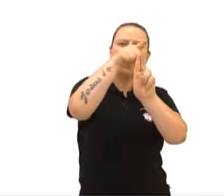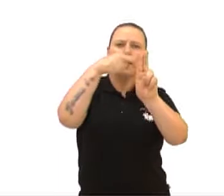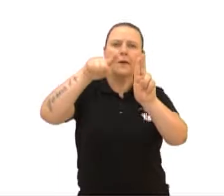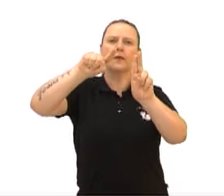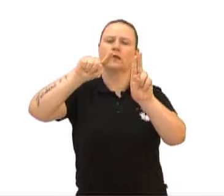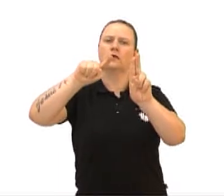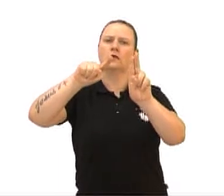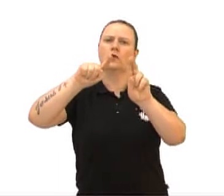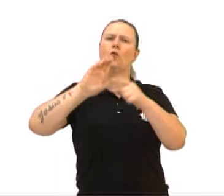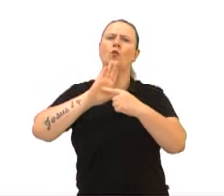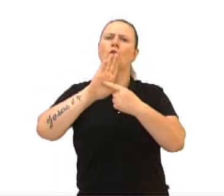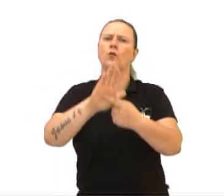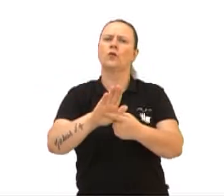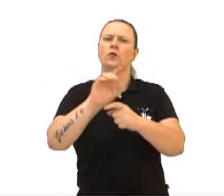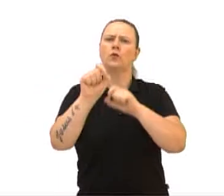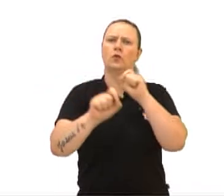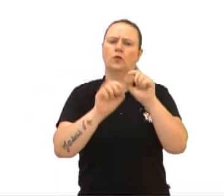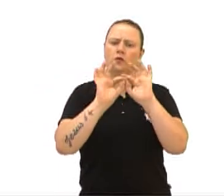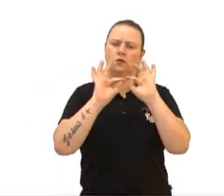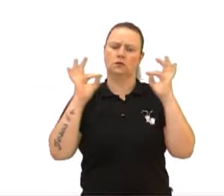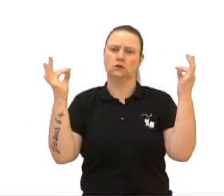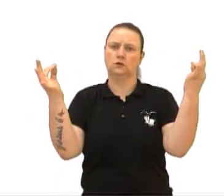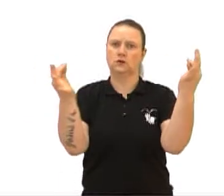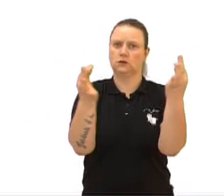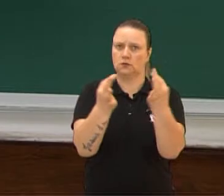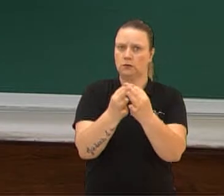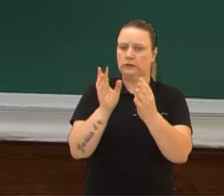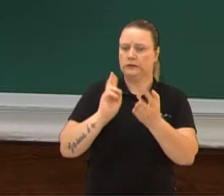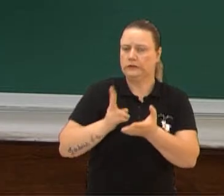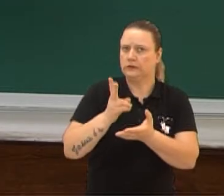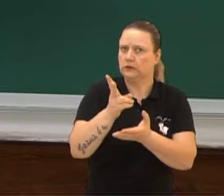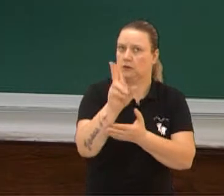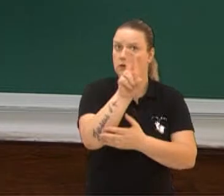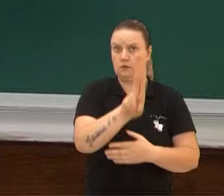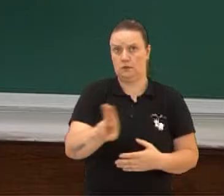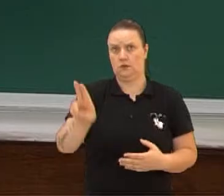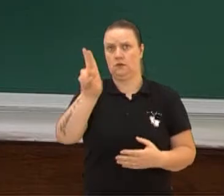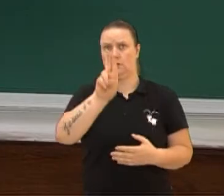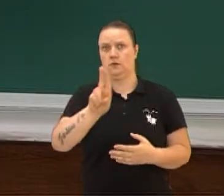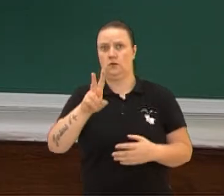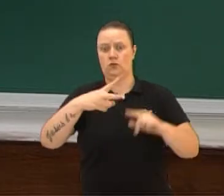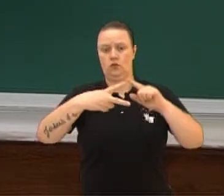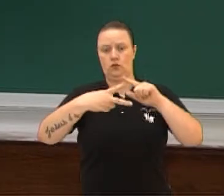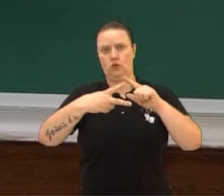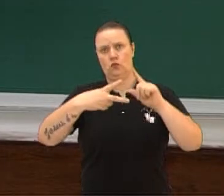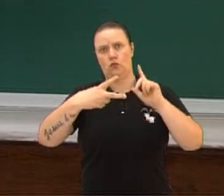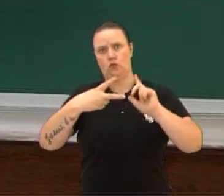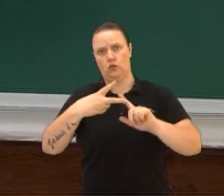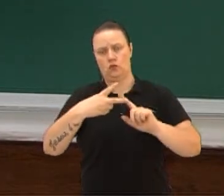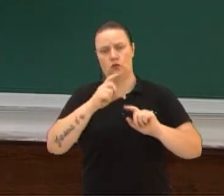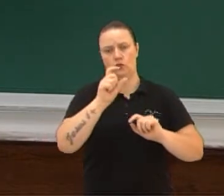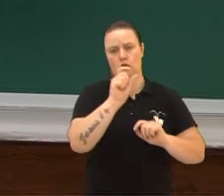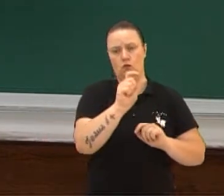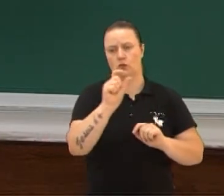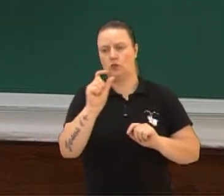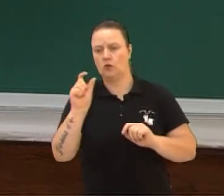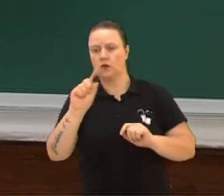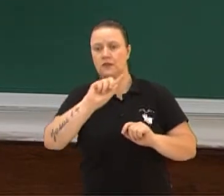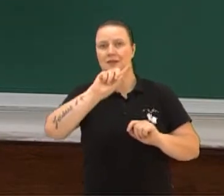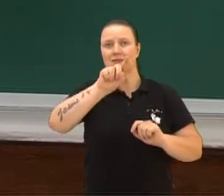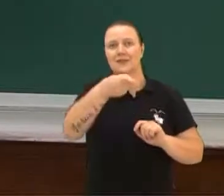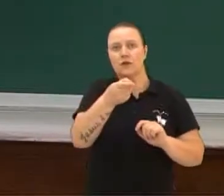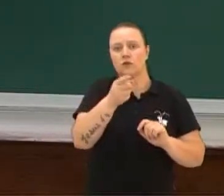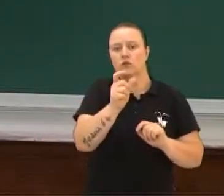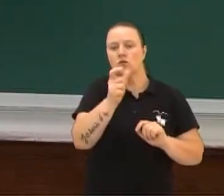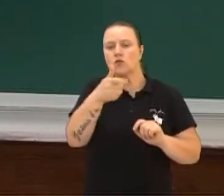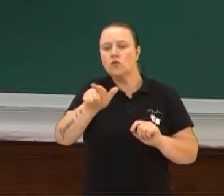que envolve sempre círculo e circunferência, tá? Então, como eu falei, a gente vai sempre usar de 2 a 3 casas depois da vírgula, tá? Aí